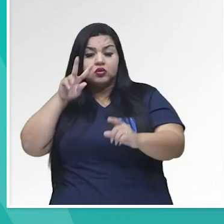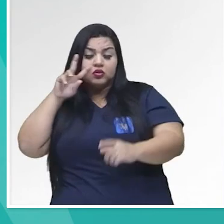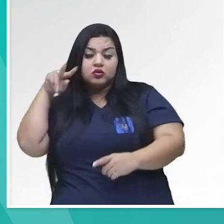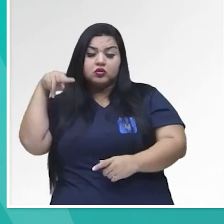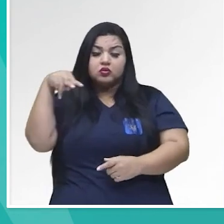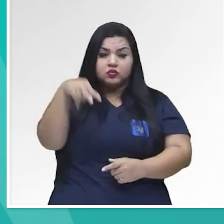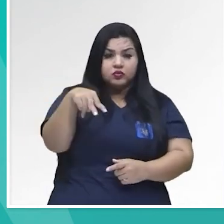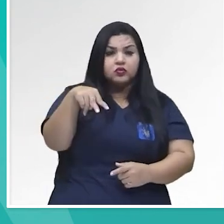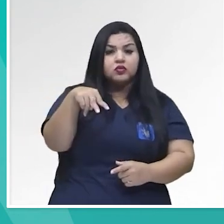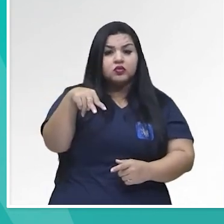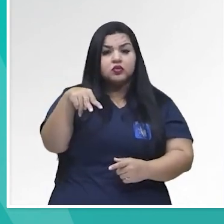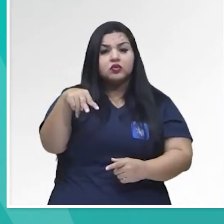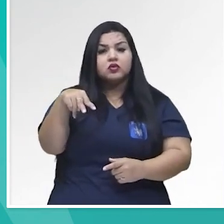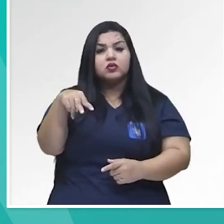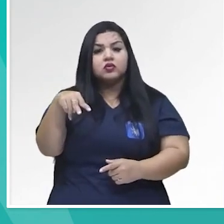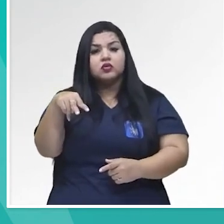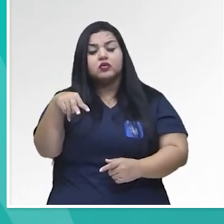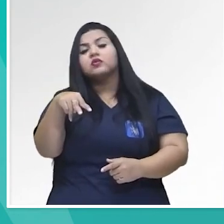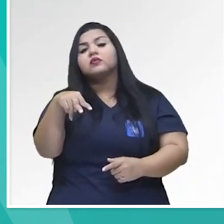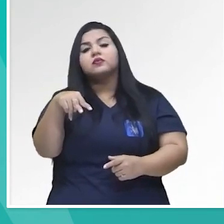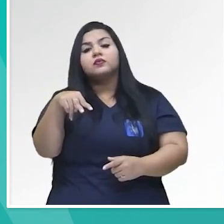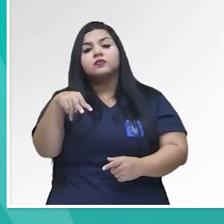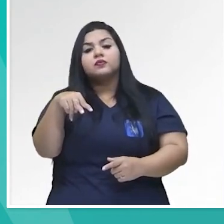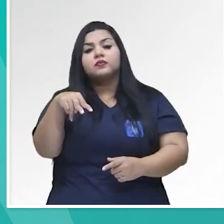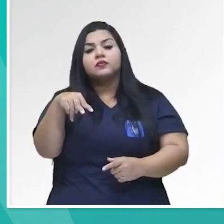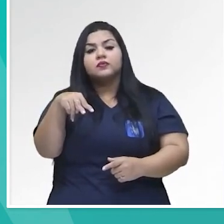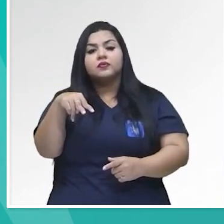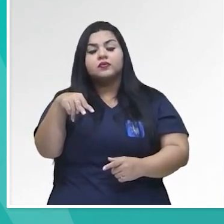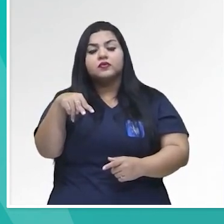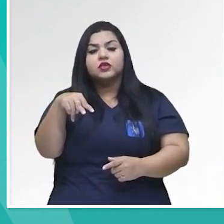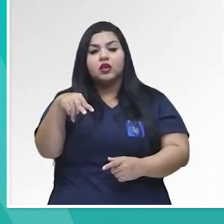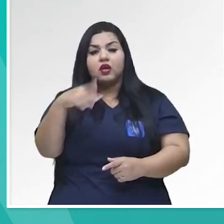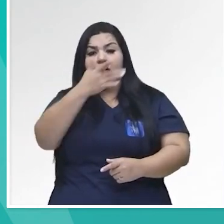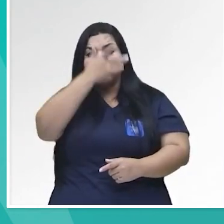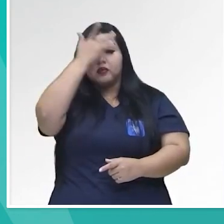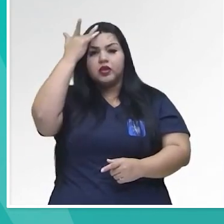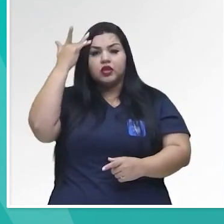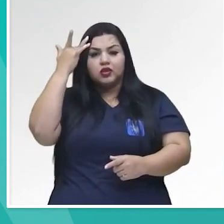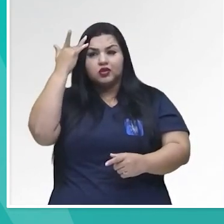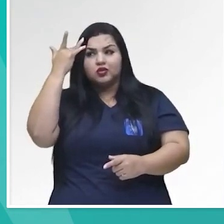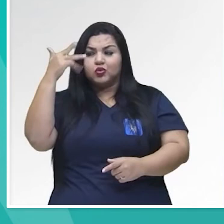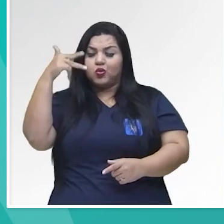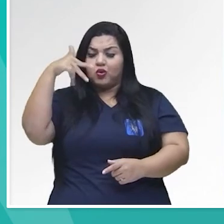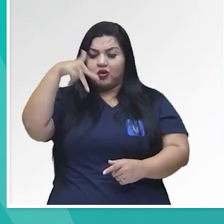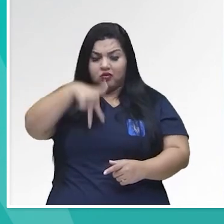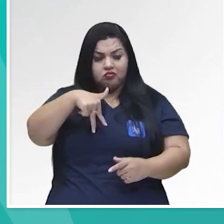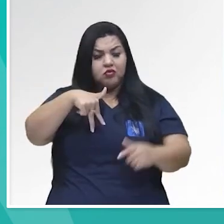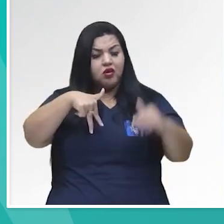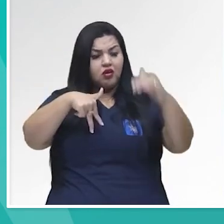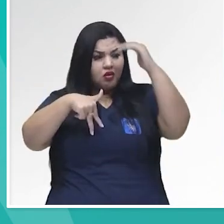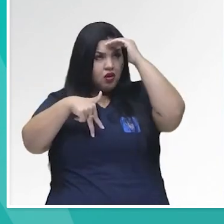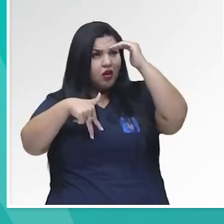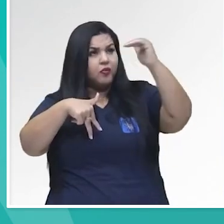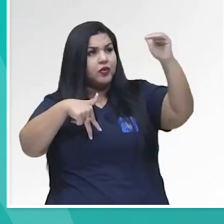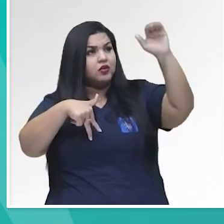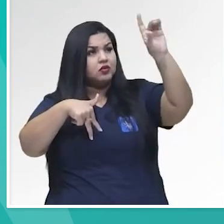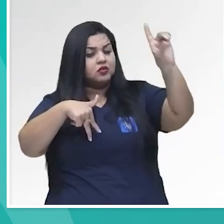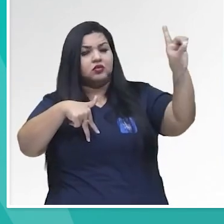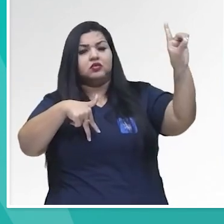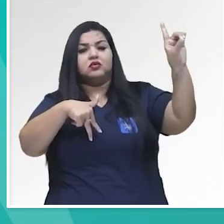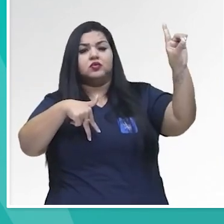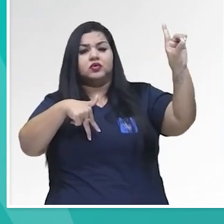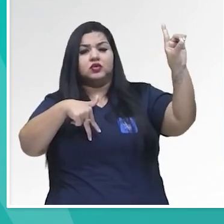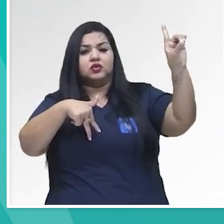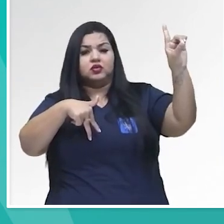mundo, ela admite o seguinte, que o homem é submisso à vontade de Deus, submisso à vontade da igreja, que é